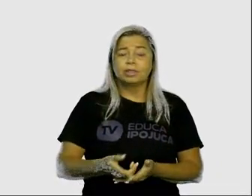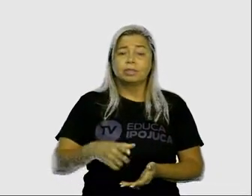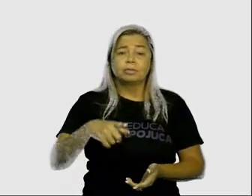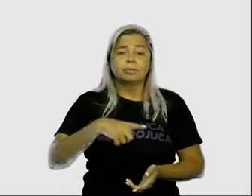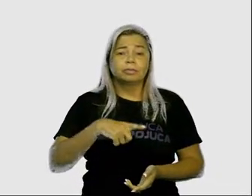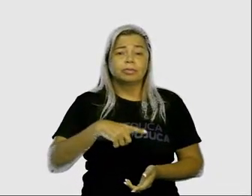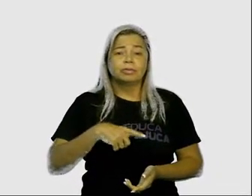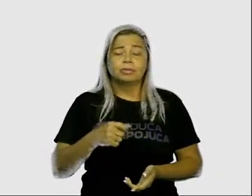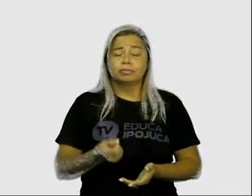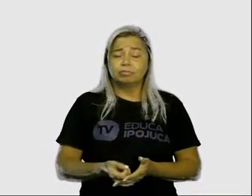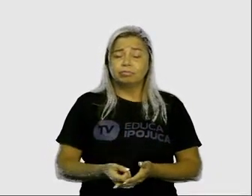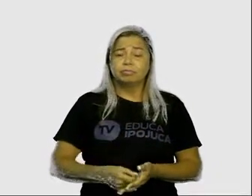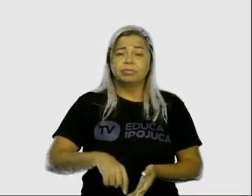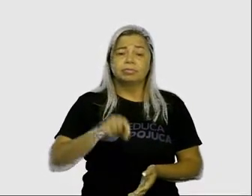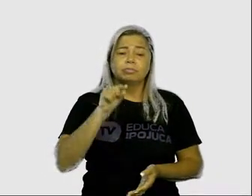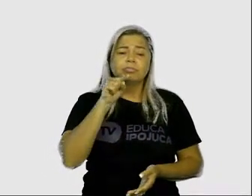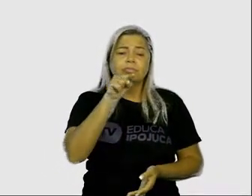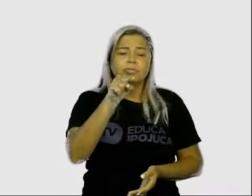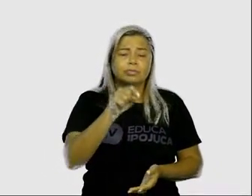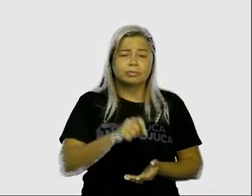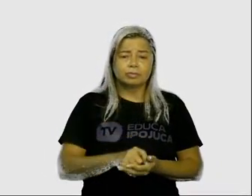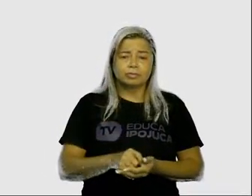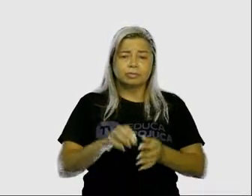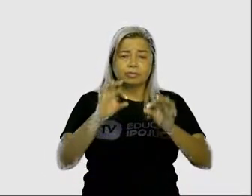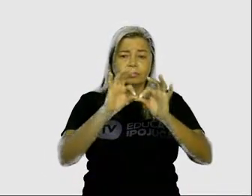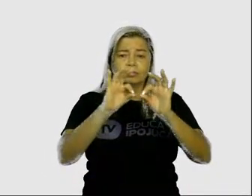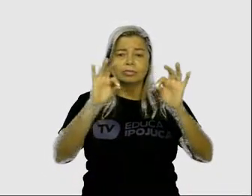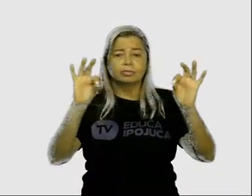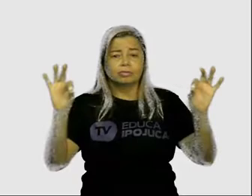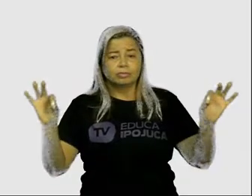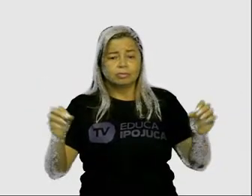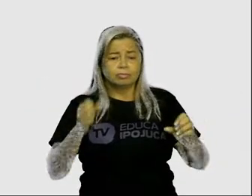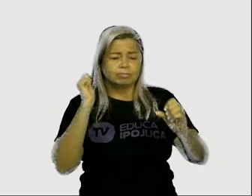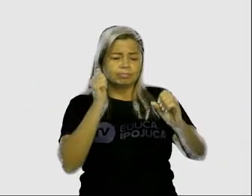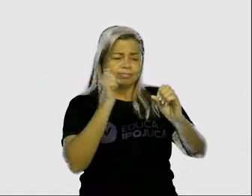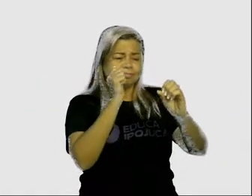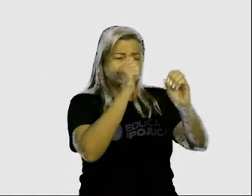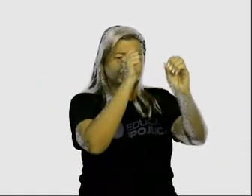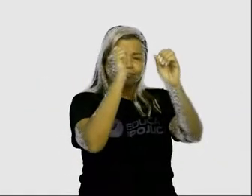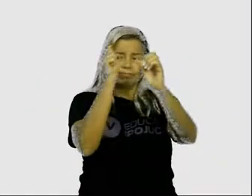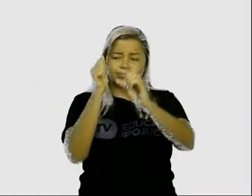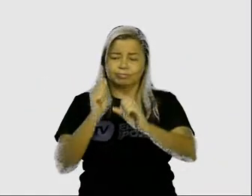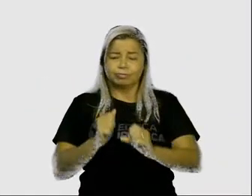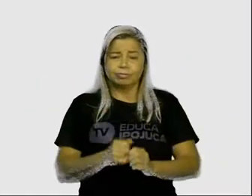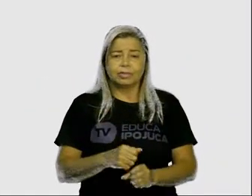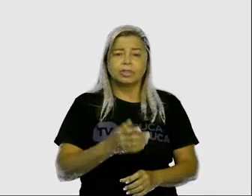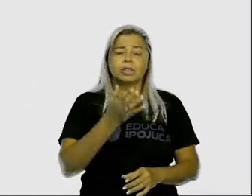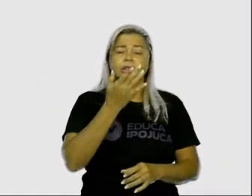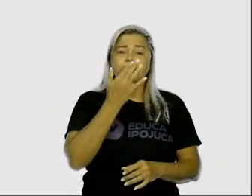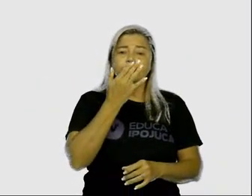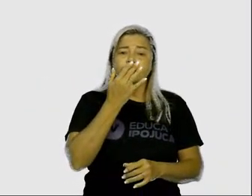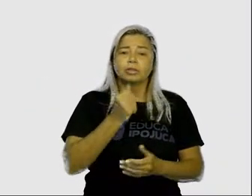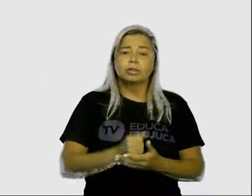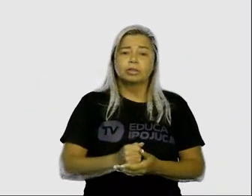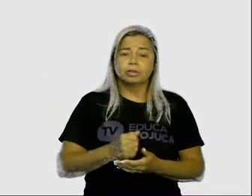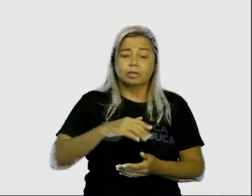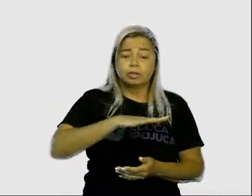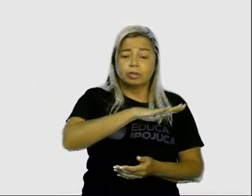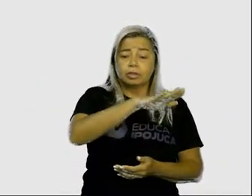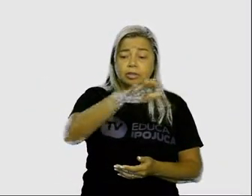pontos, linhas, formas, cores,